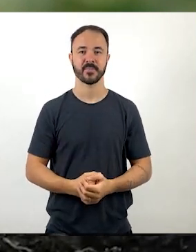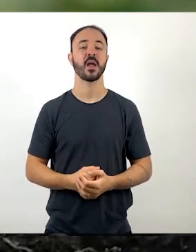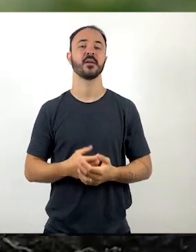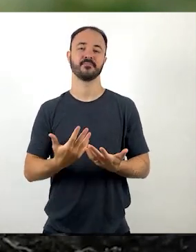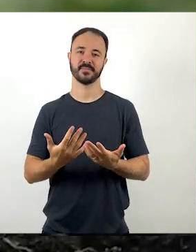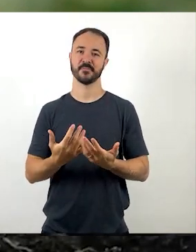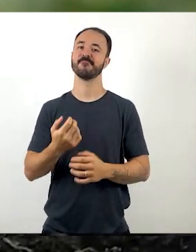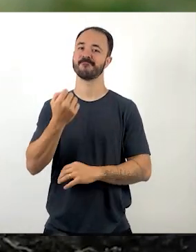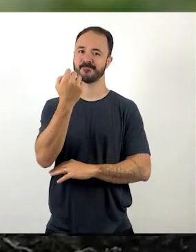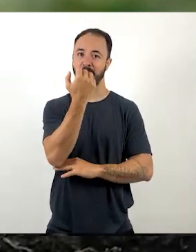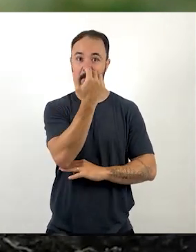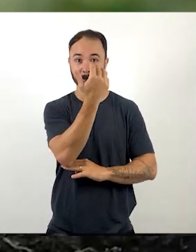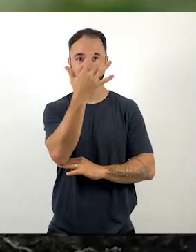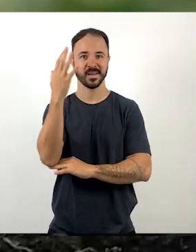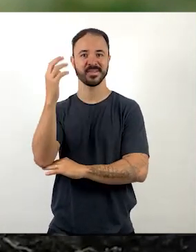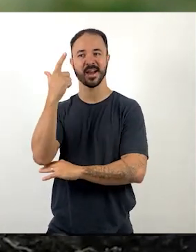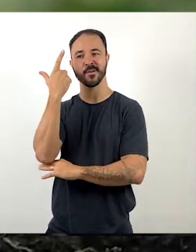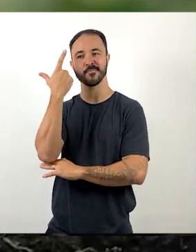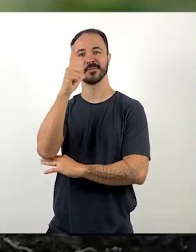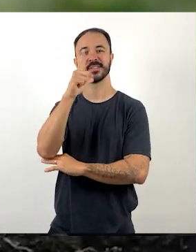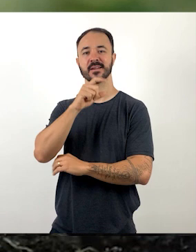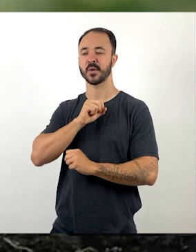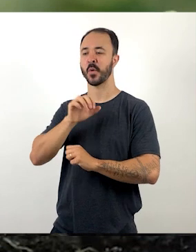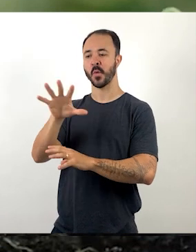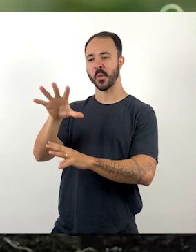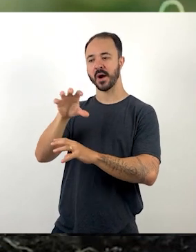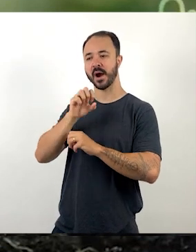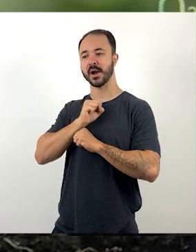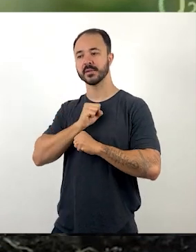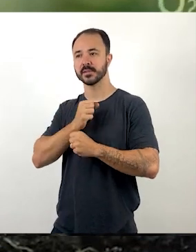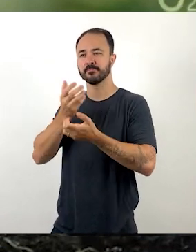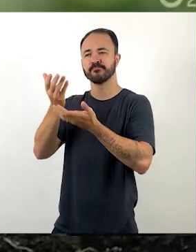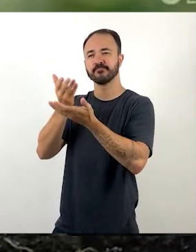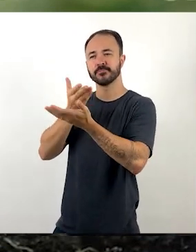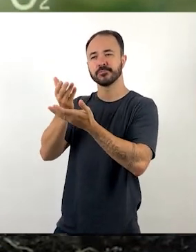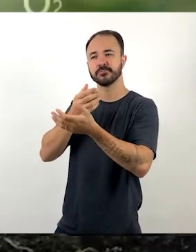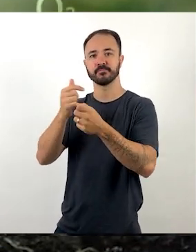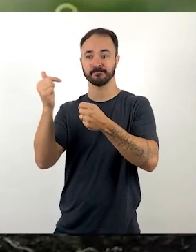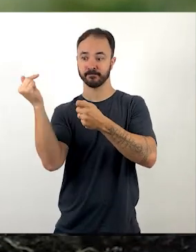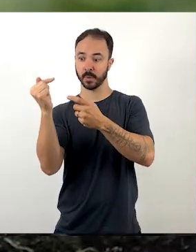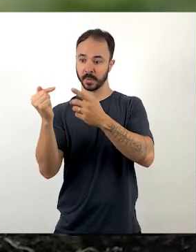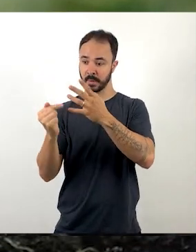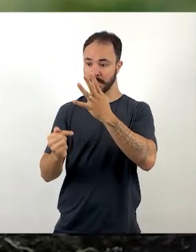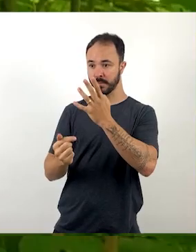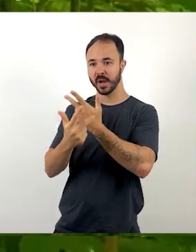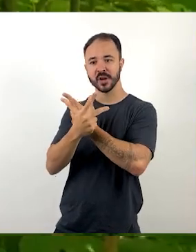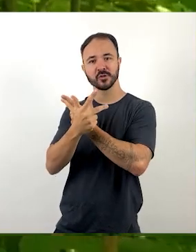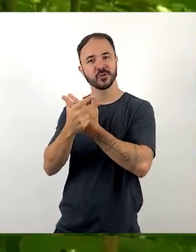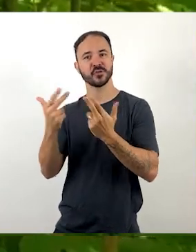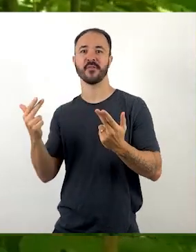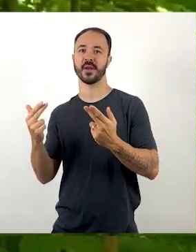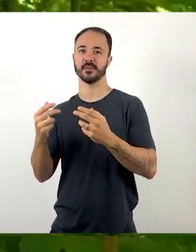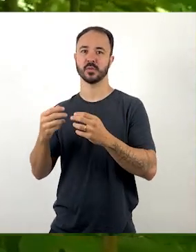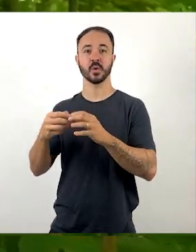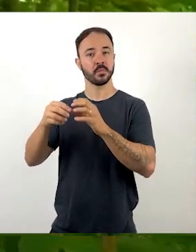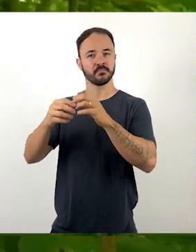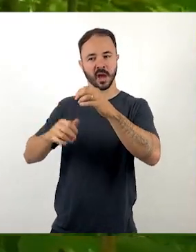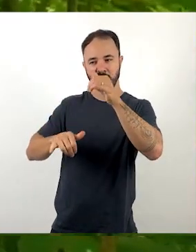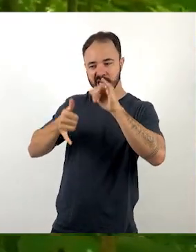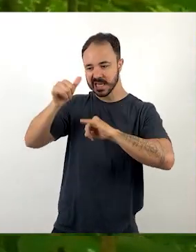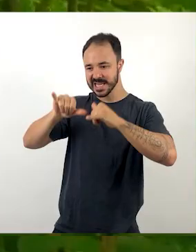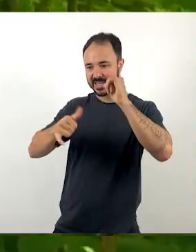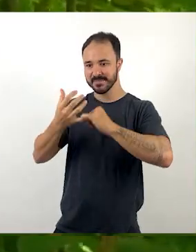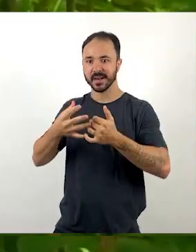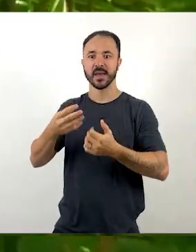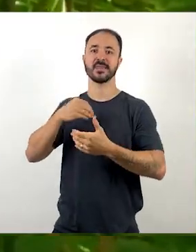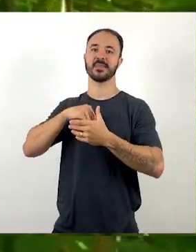em pequenas quantidades e compostos orgânicos como glicose ou sacarose são convertidos em ácidos